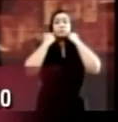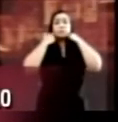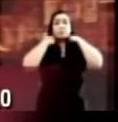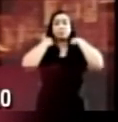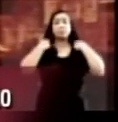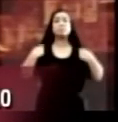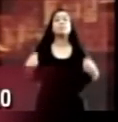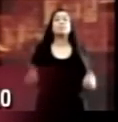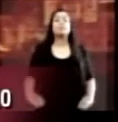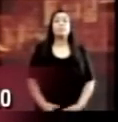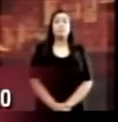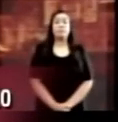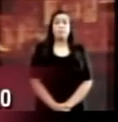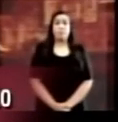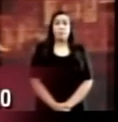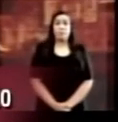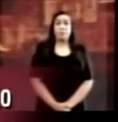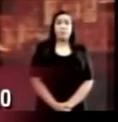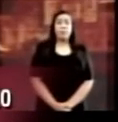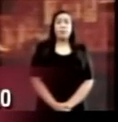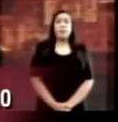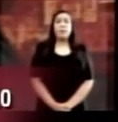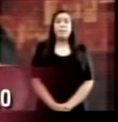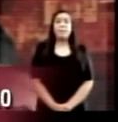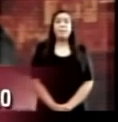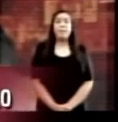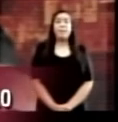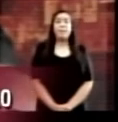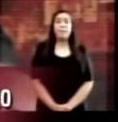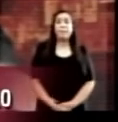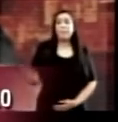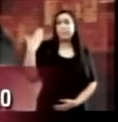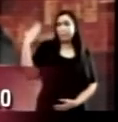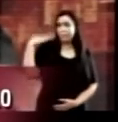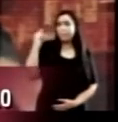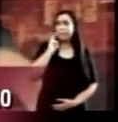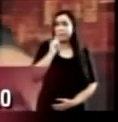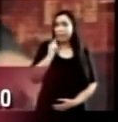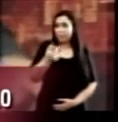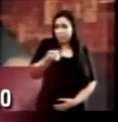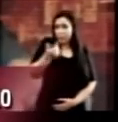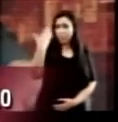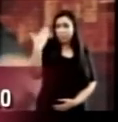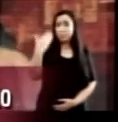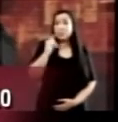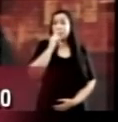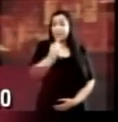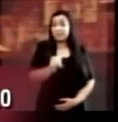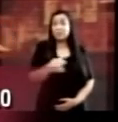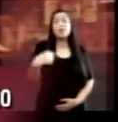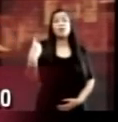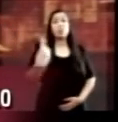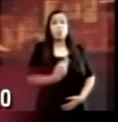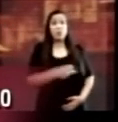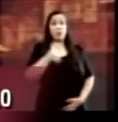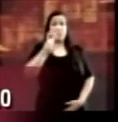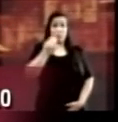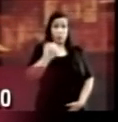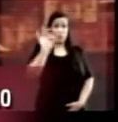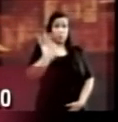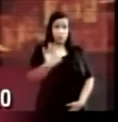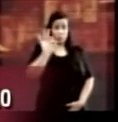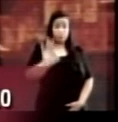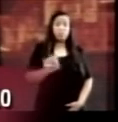Letícia, como eu comentei na exposição, nós, com